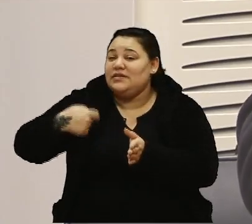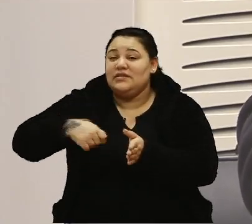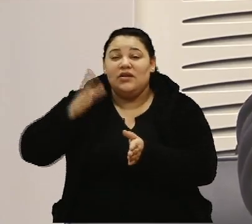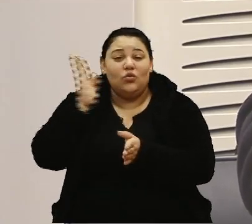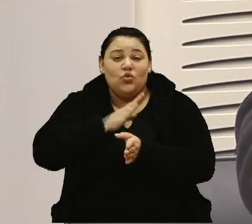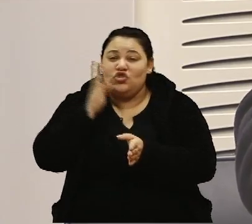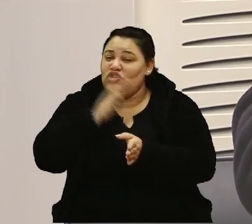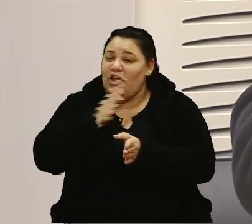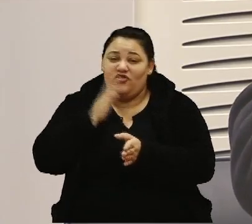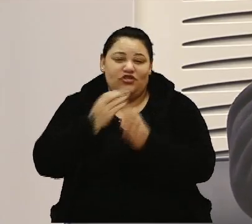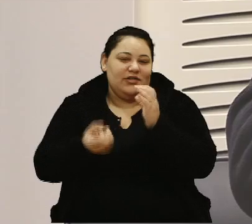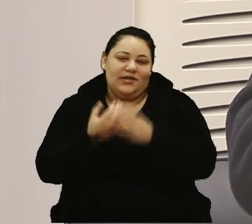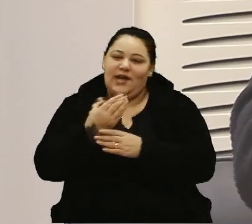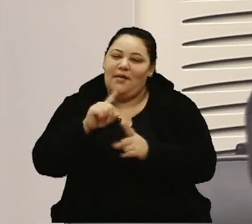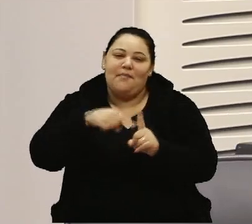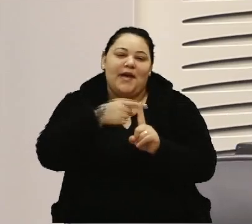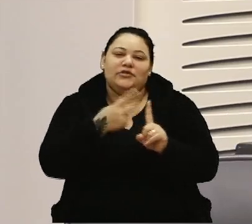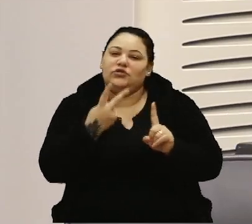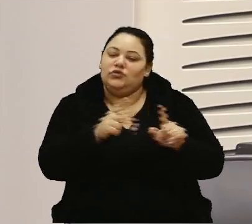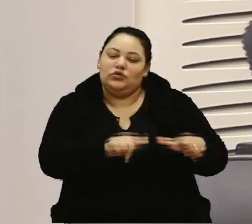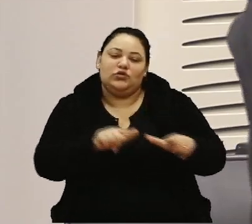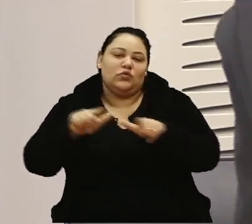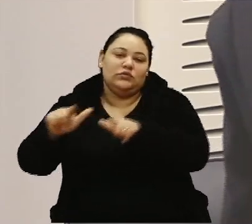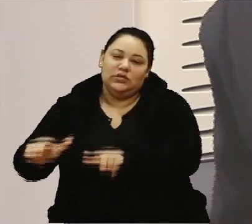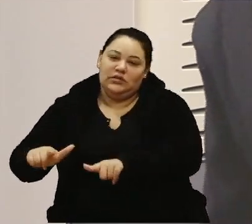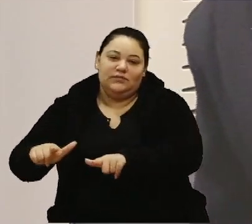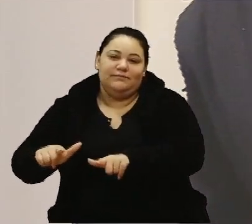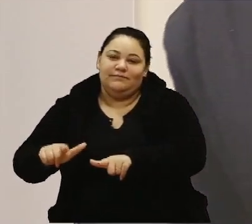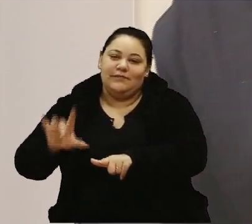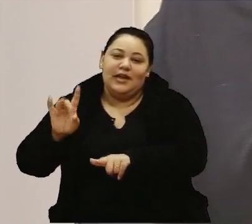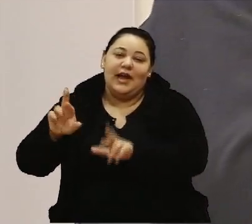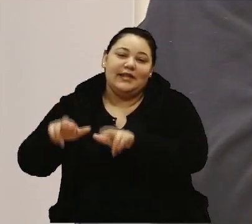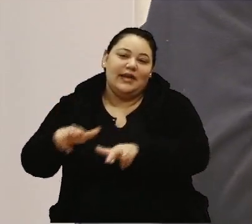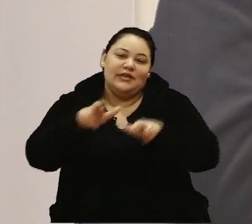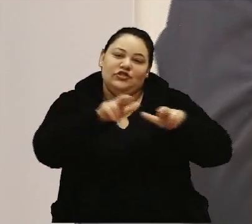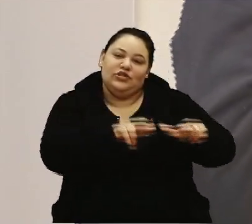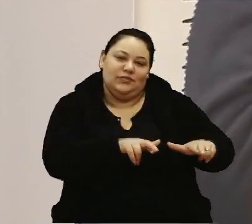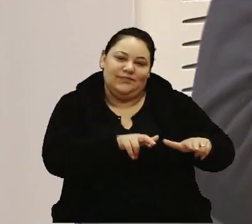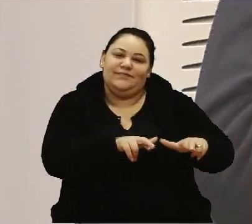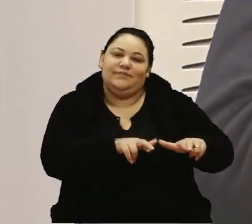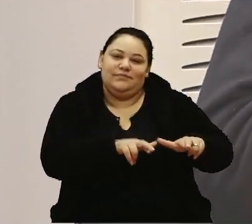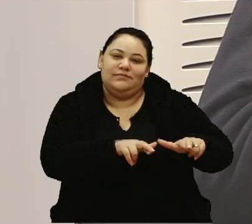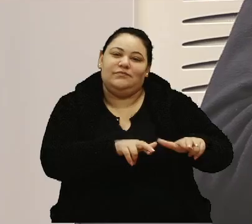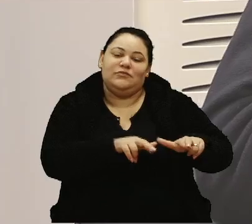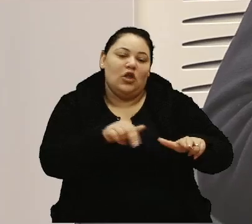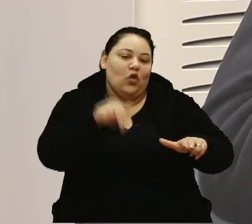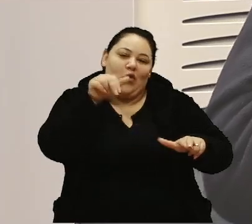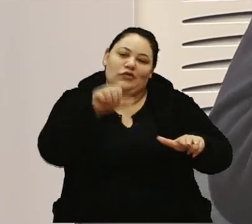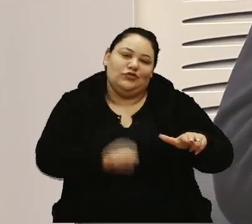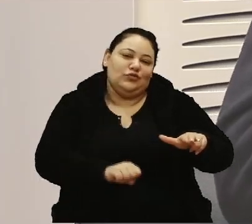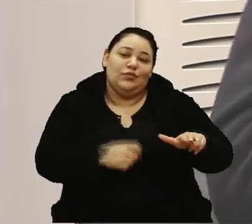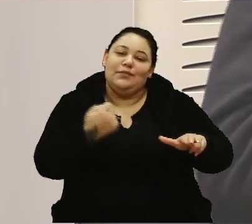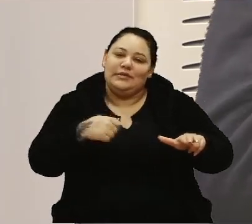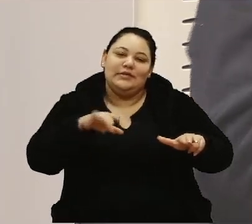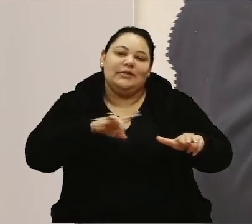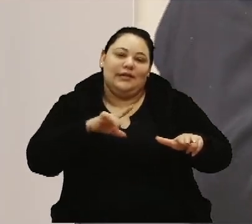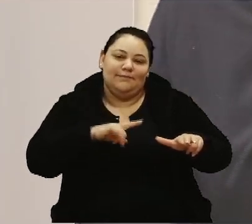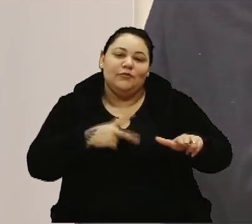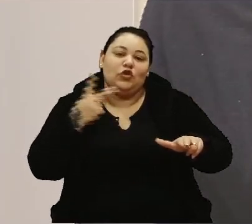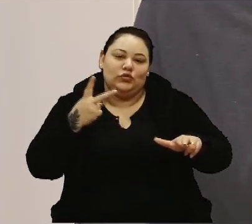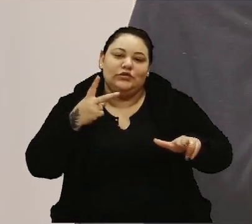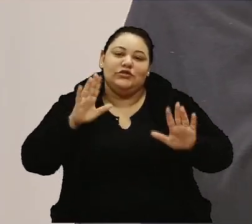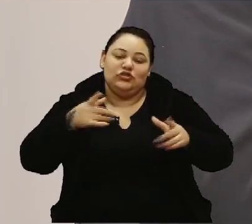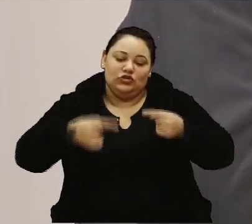conselhos. Um em cada região da cidade. Então, nesse sentido, a gente essa discussão já